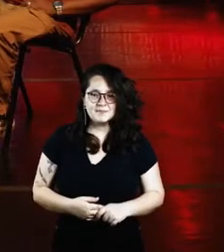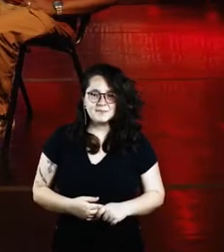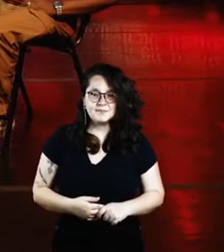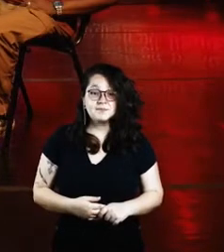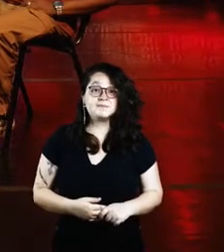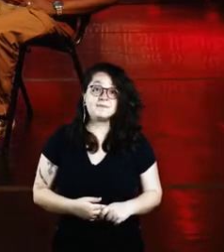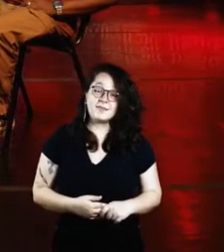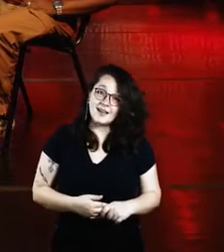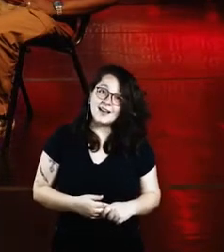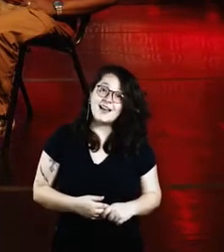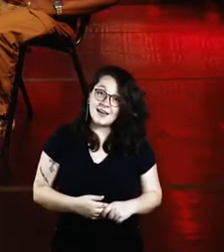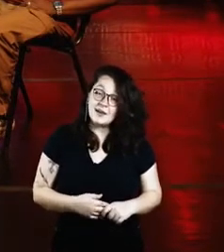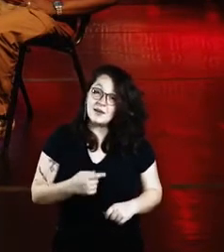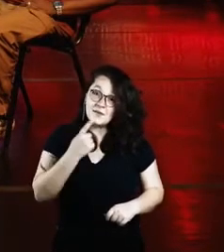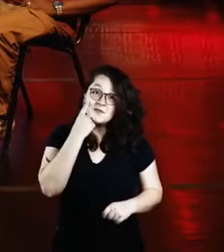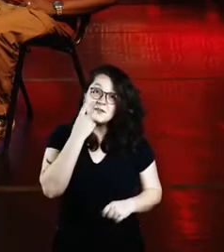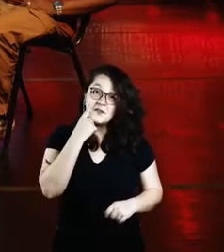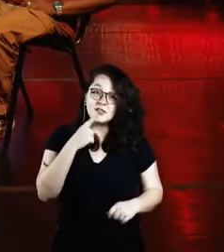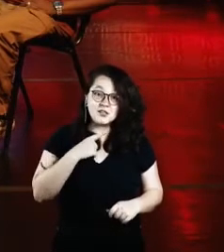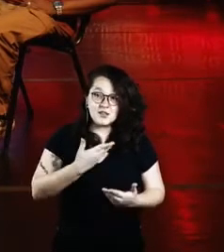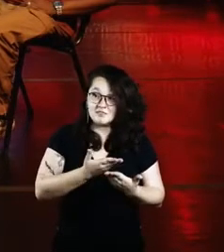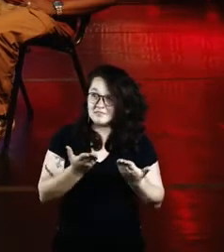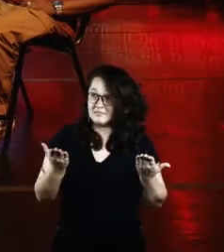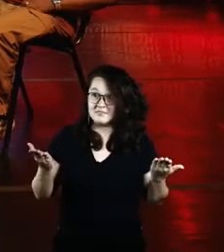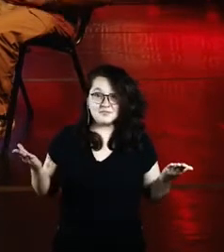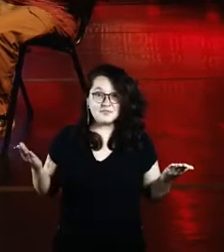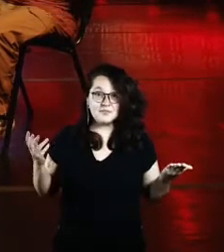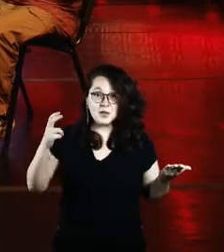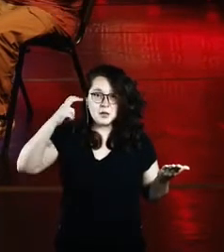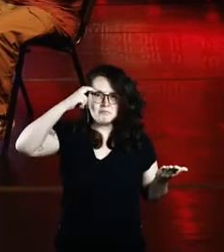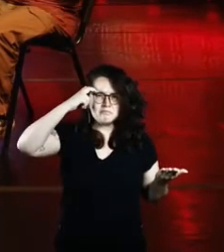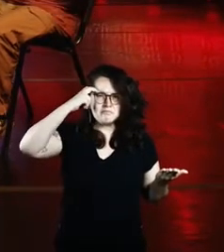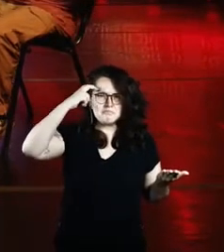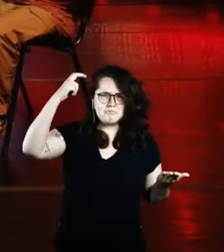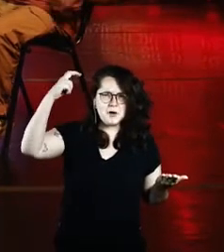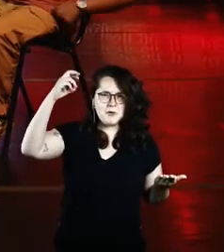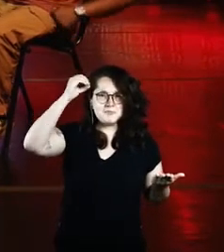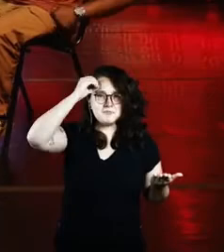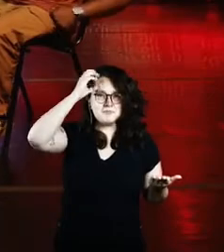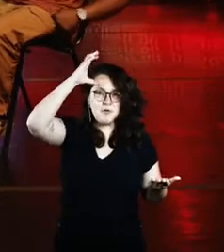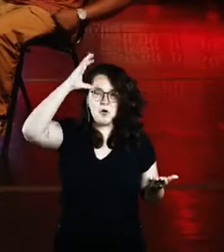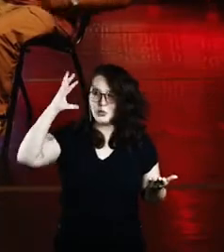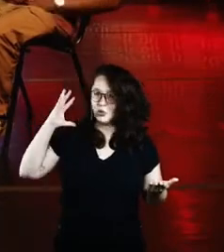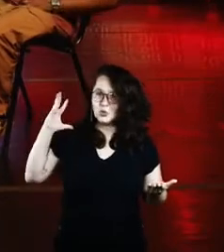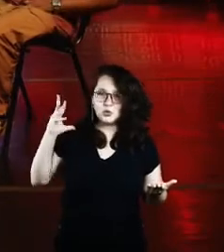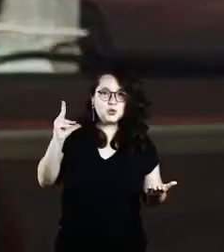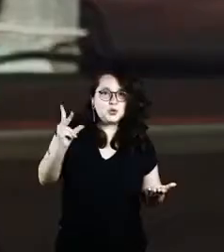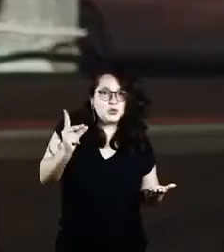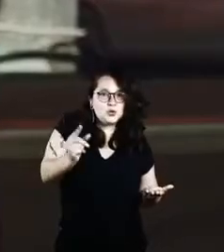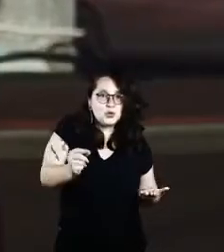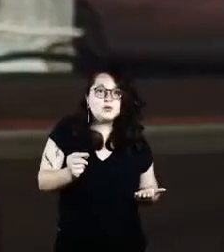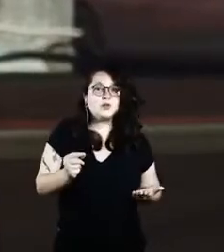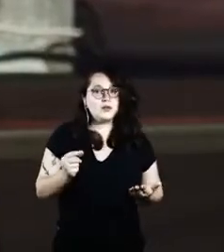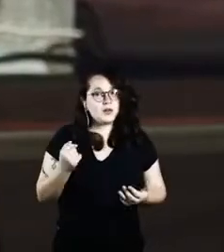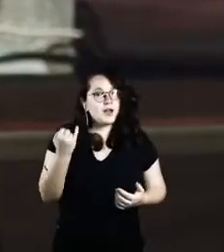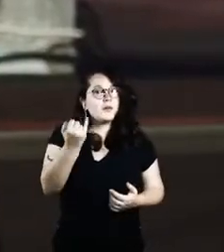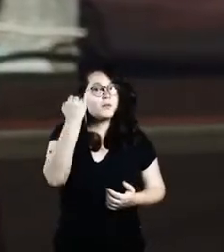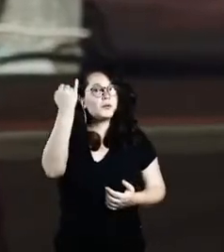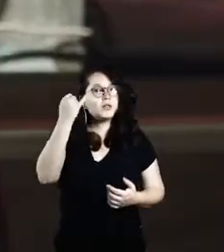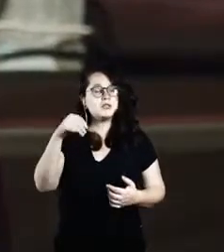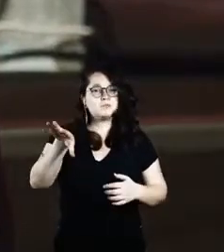Pelo visto, a gente tem uma enciclopédia aqui de conhecimento e é importante para que todos